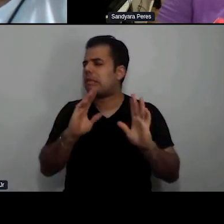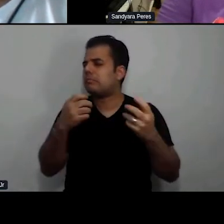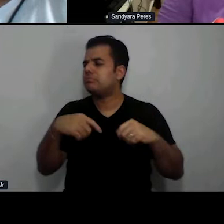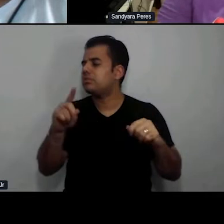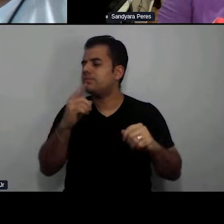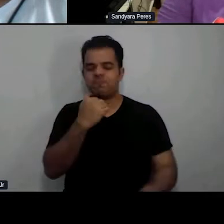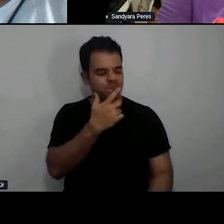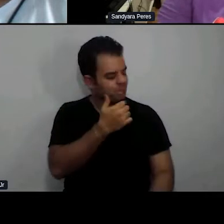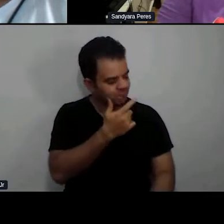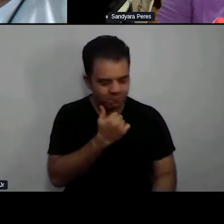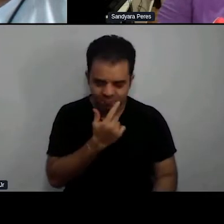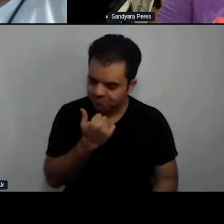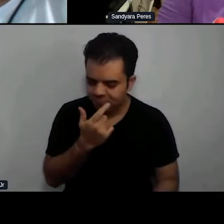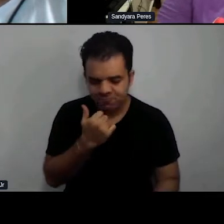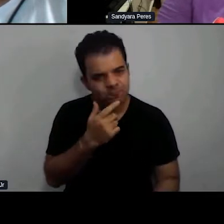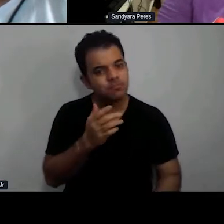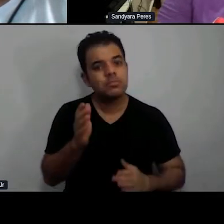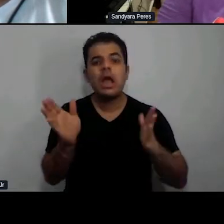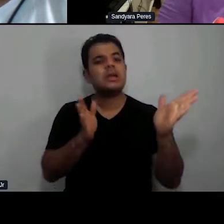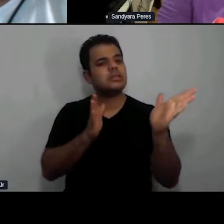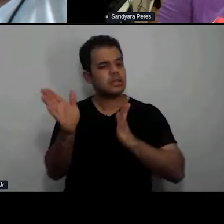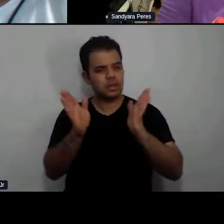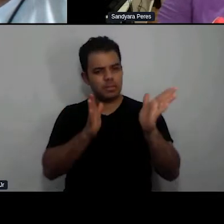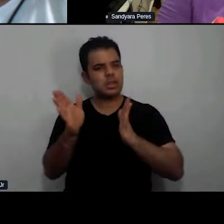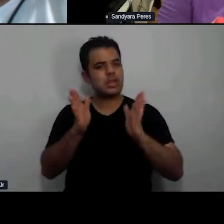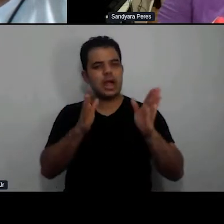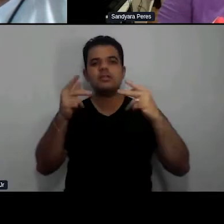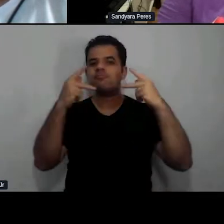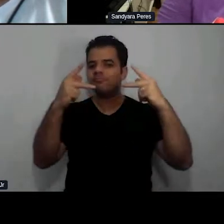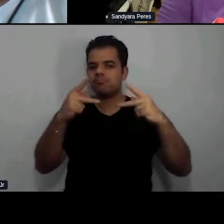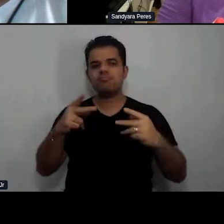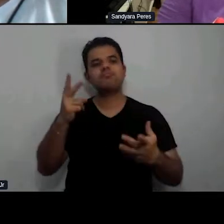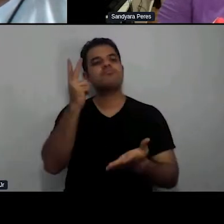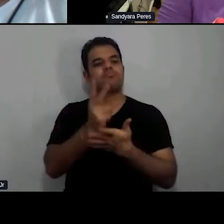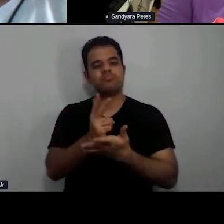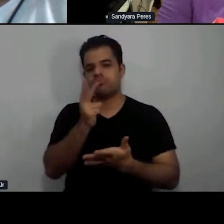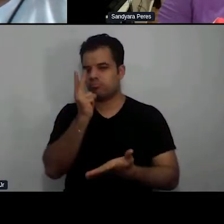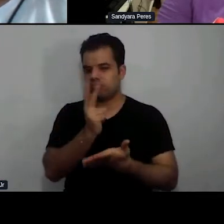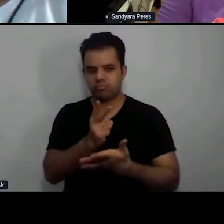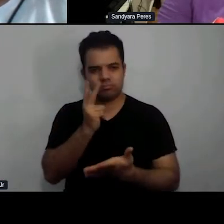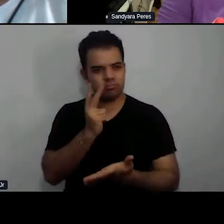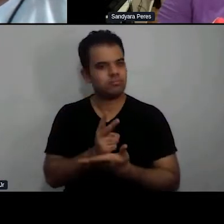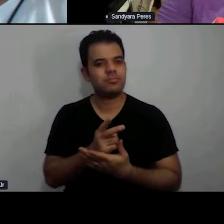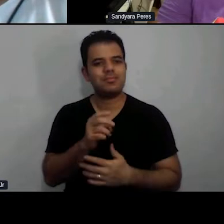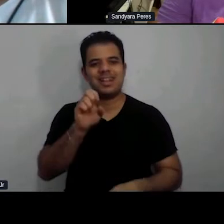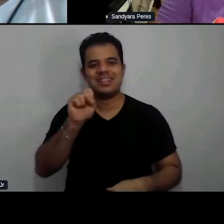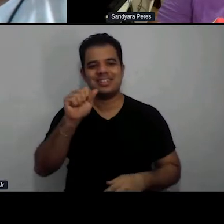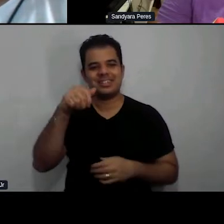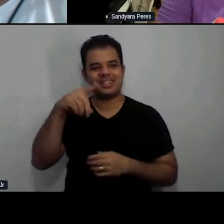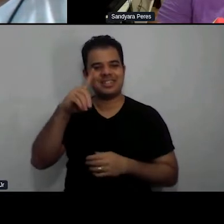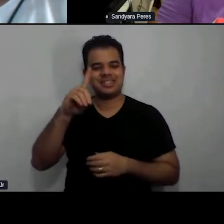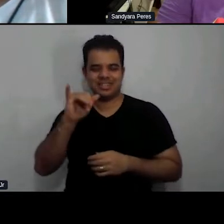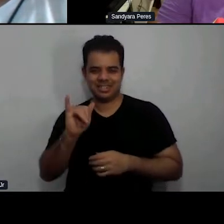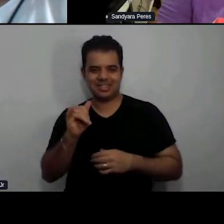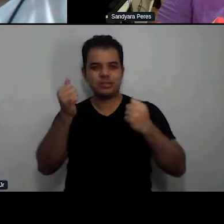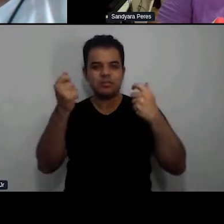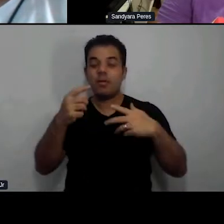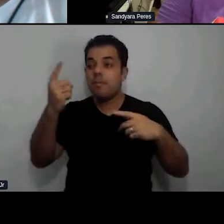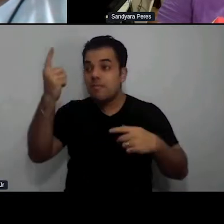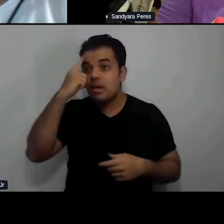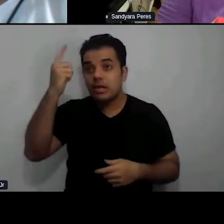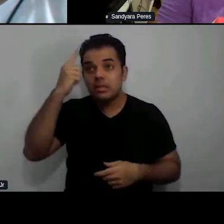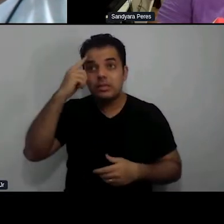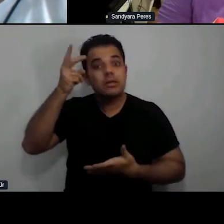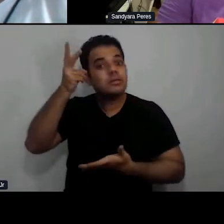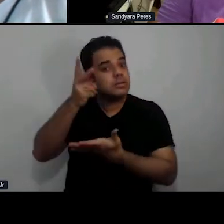a identificar novos horizontes. É igual a Sandy falou. Eu tenho que pensar em acessibilidade em todas